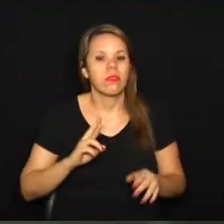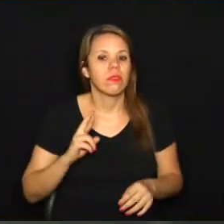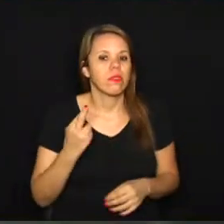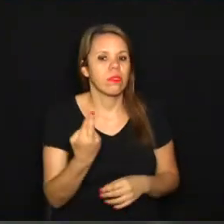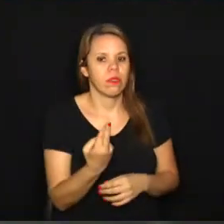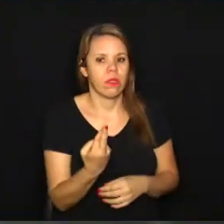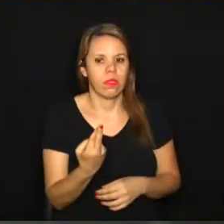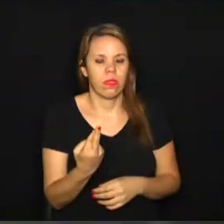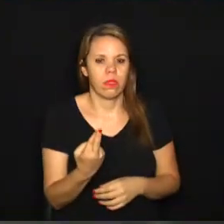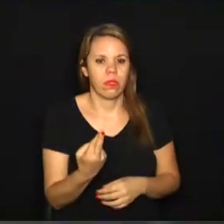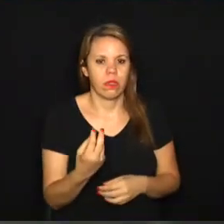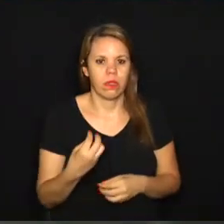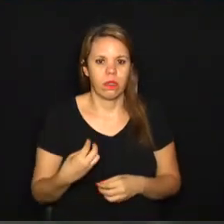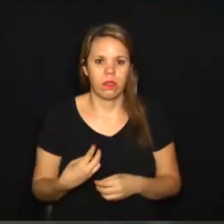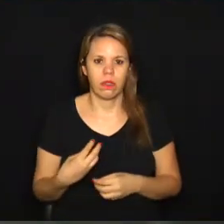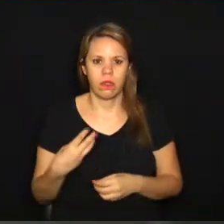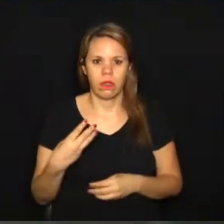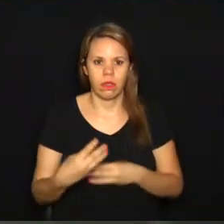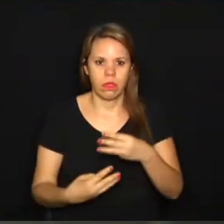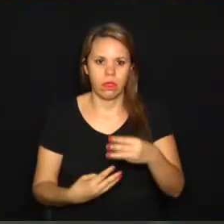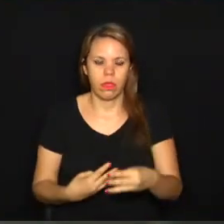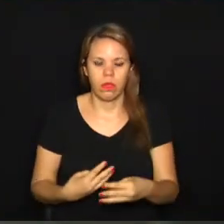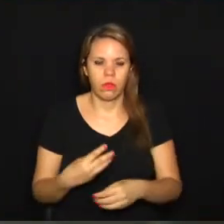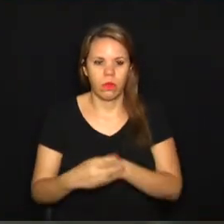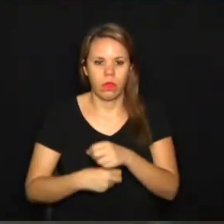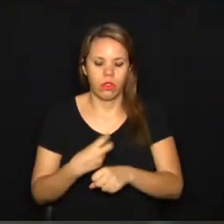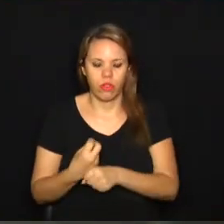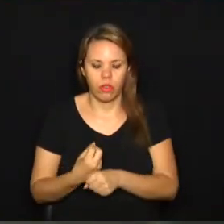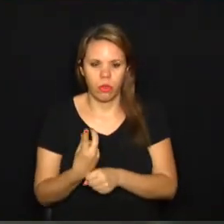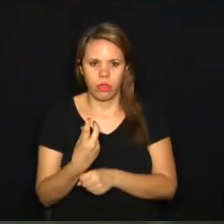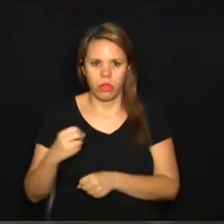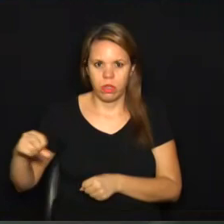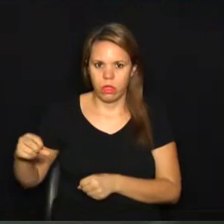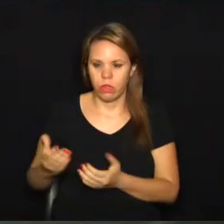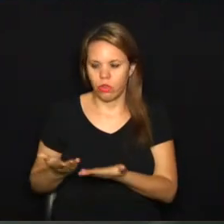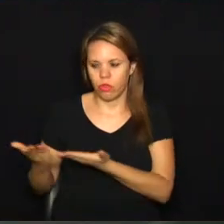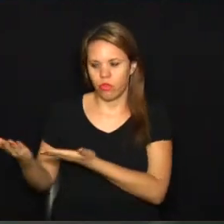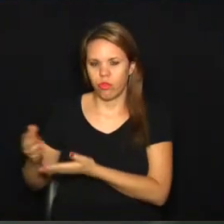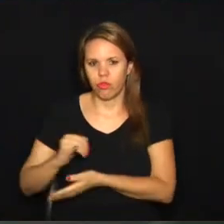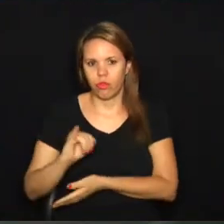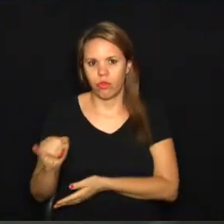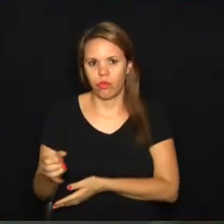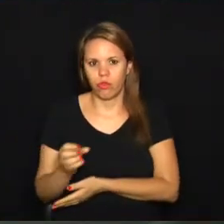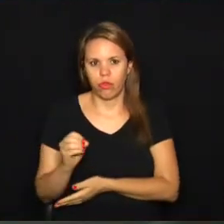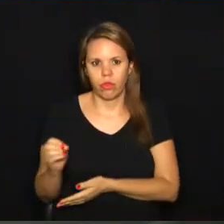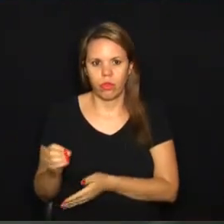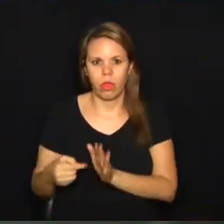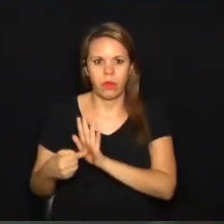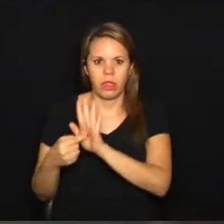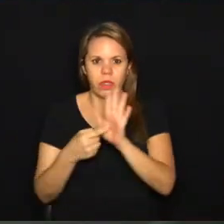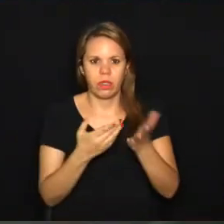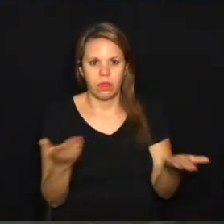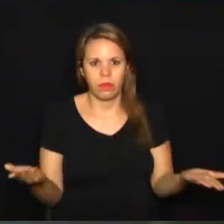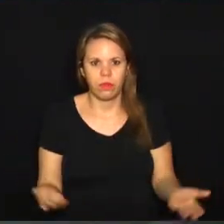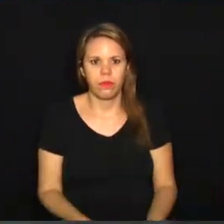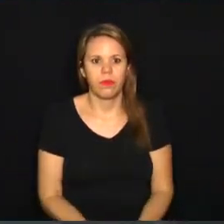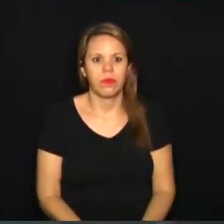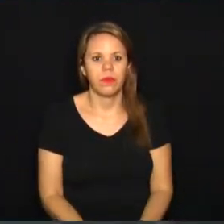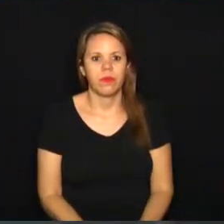do terceiro quadrimestre de 2019. Tá, eu vou passar a palavra, então, para o João, para ele fazer a nossa apresentação.